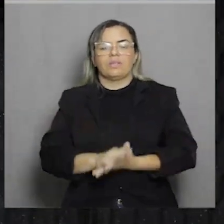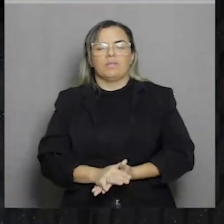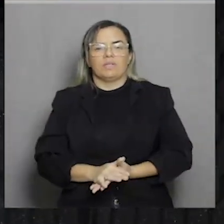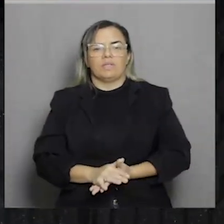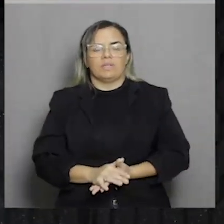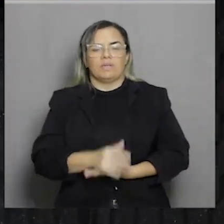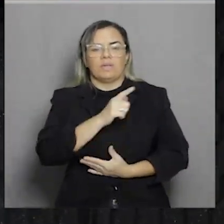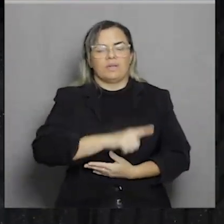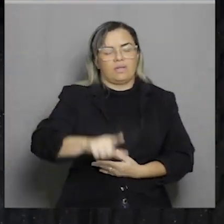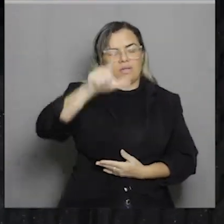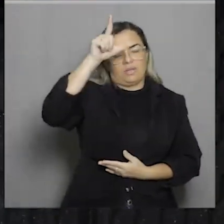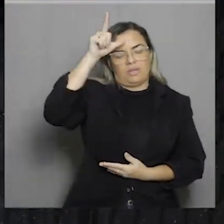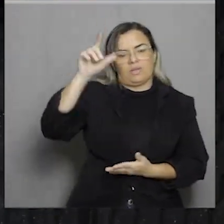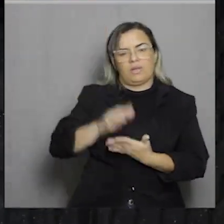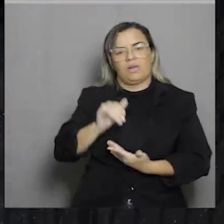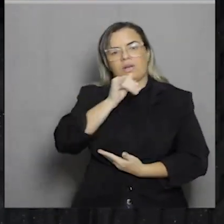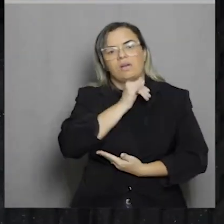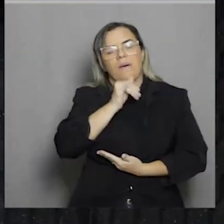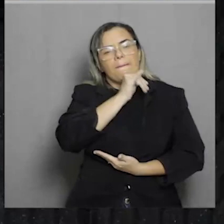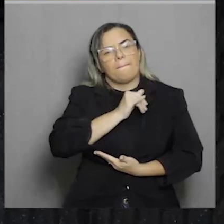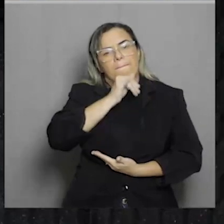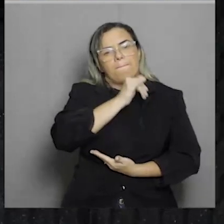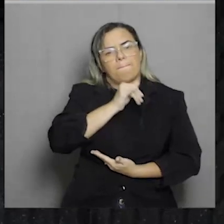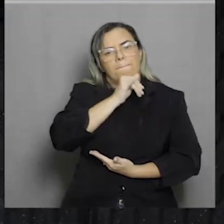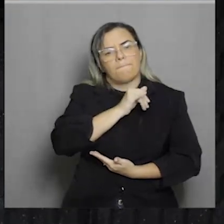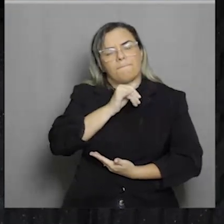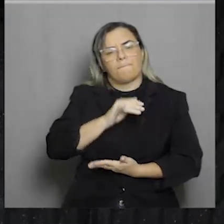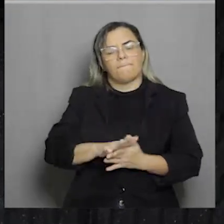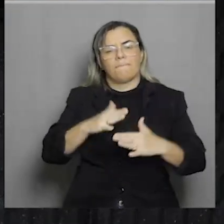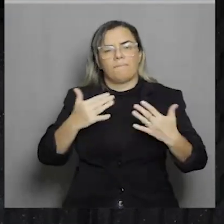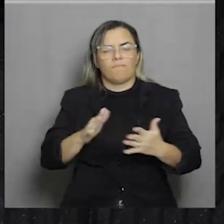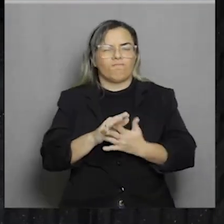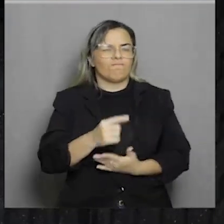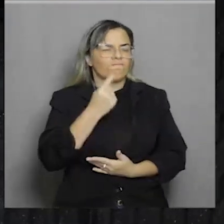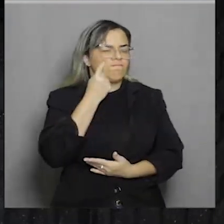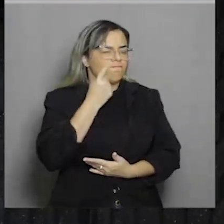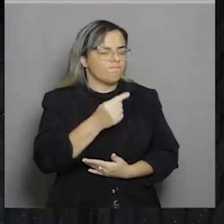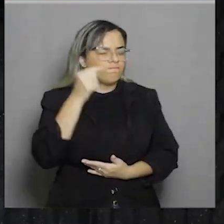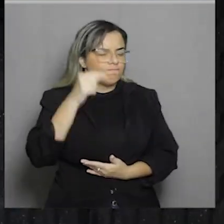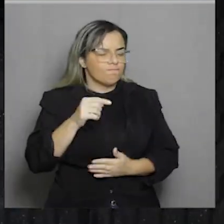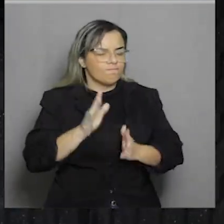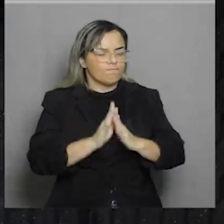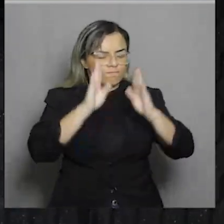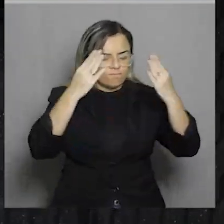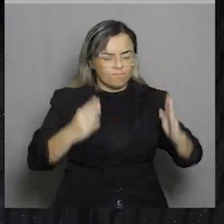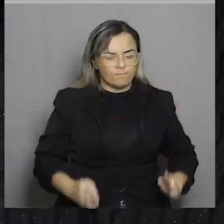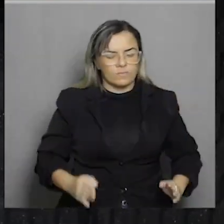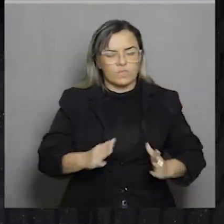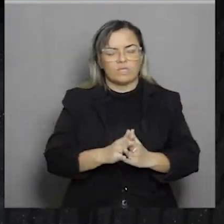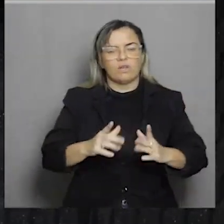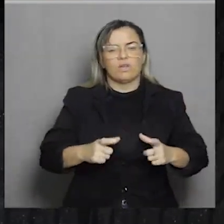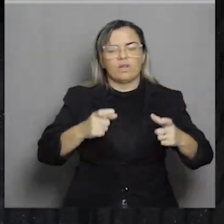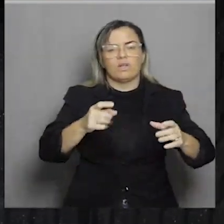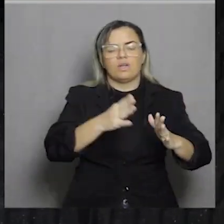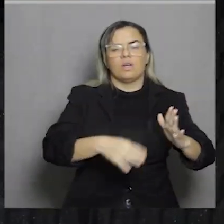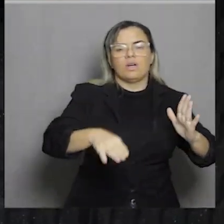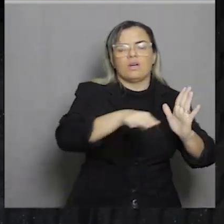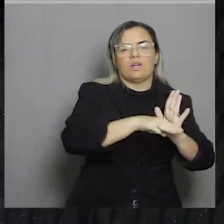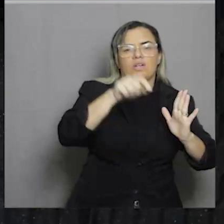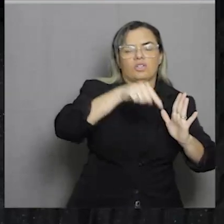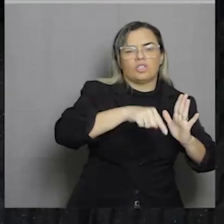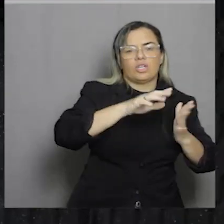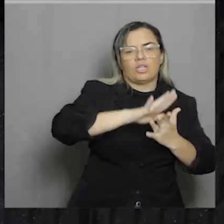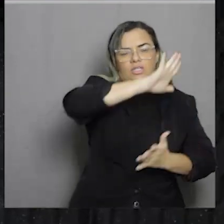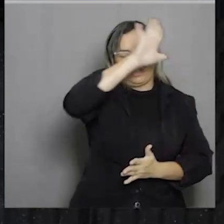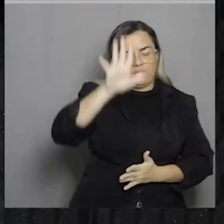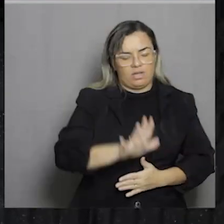Na Alemanha, na Itália. É preciso observar que os campos de batalha também chegaram até a